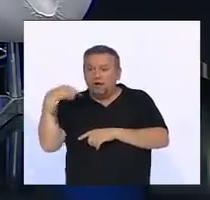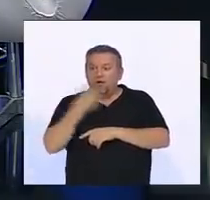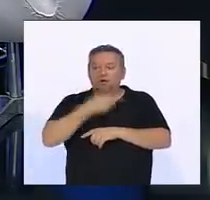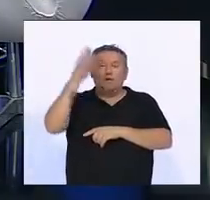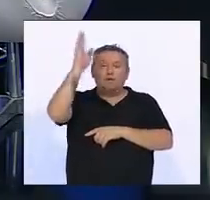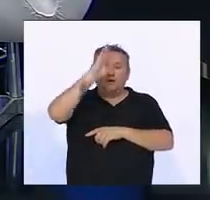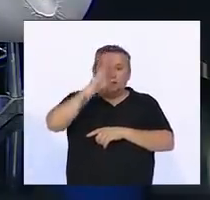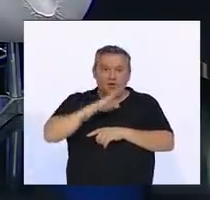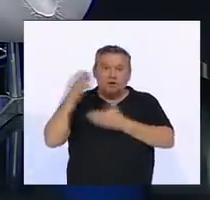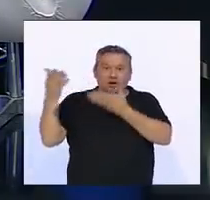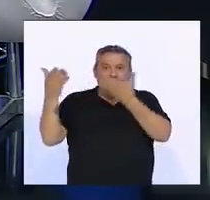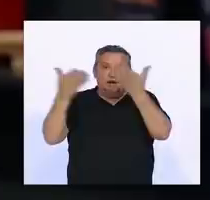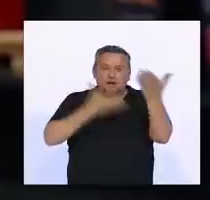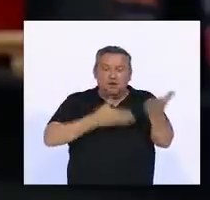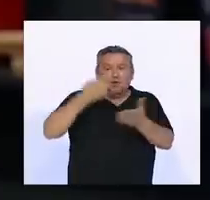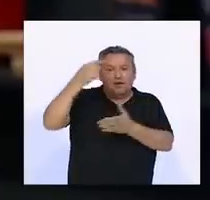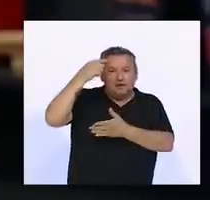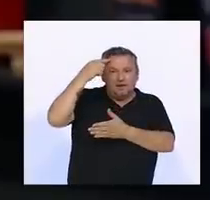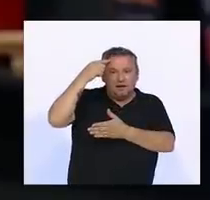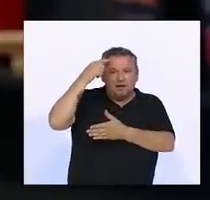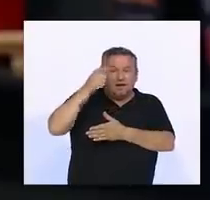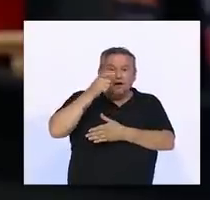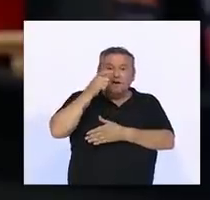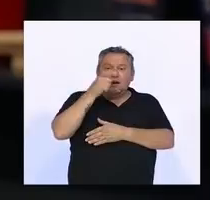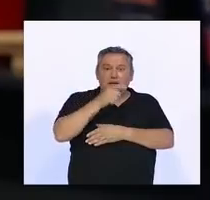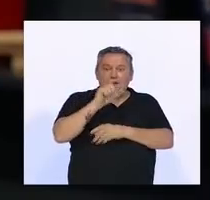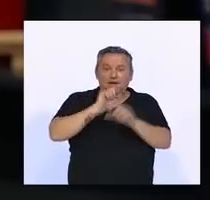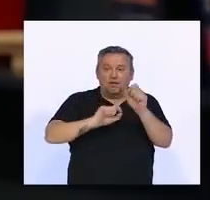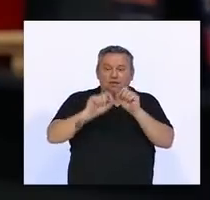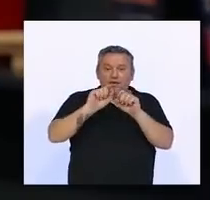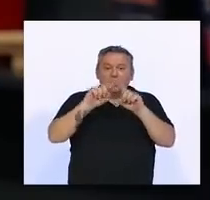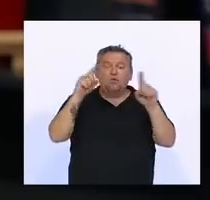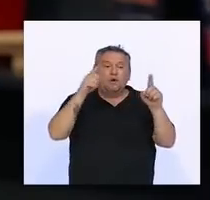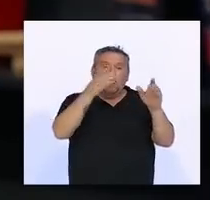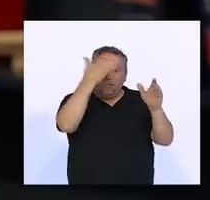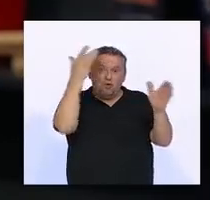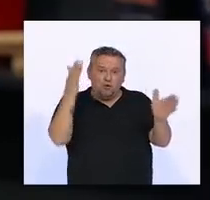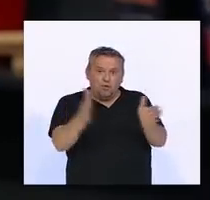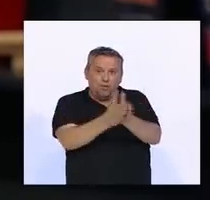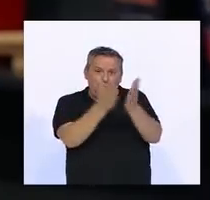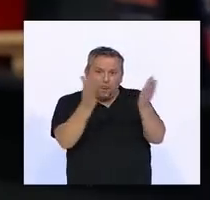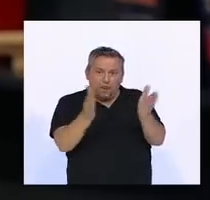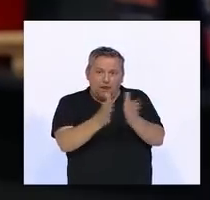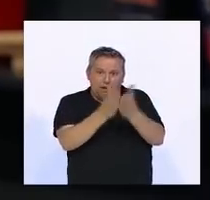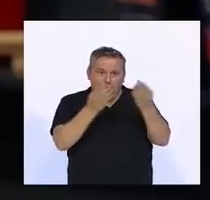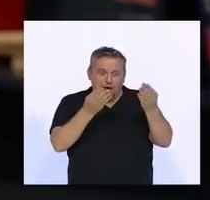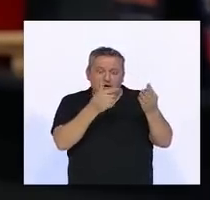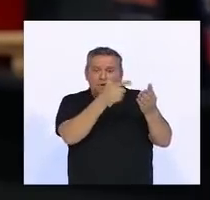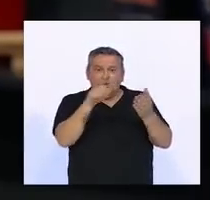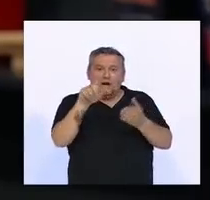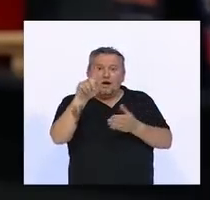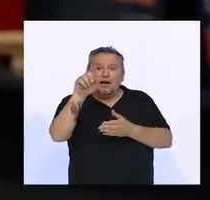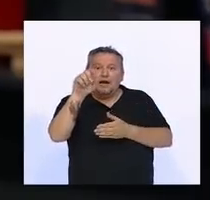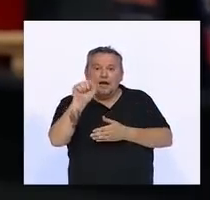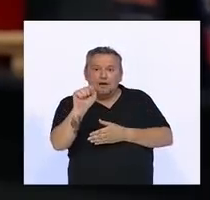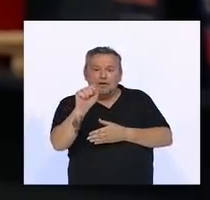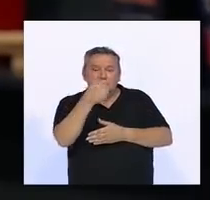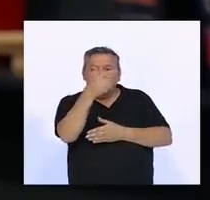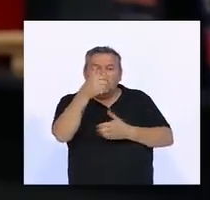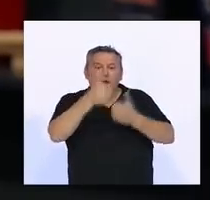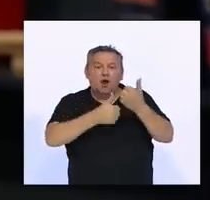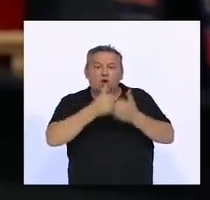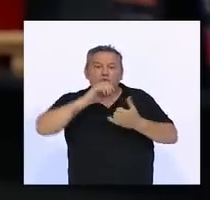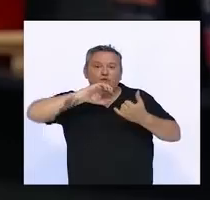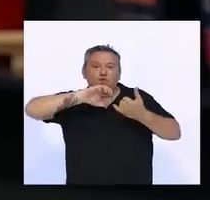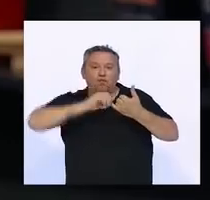as boas ideias, não interessa aonde estão, porque o pobre que está sem botijão de gás para cozinhar, que está sem arroz e feijão, não